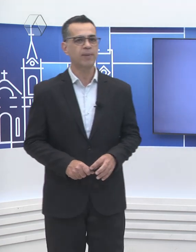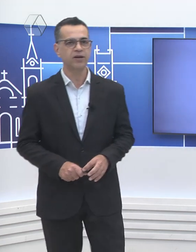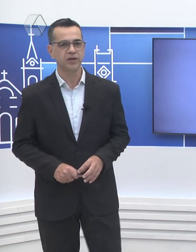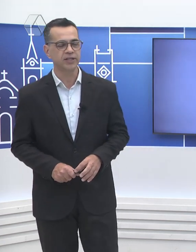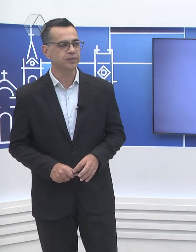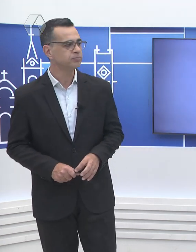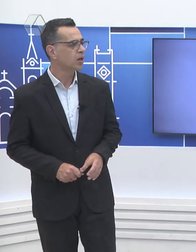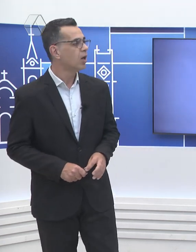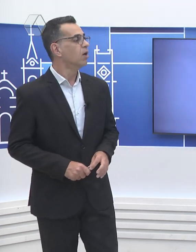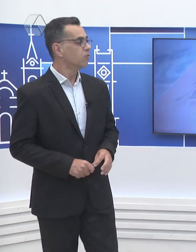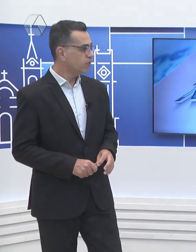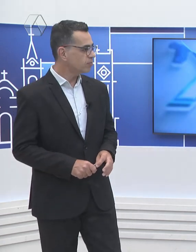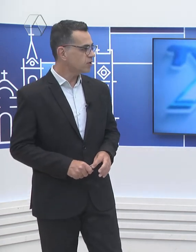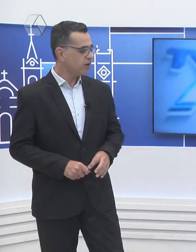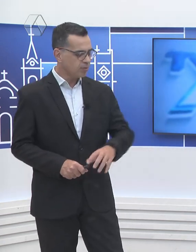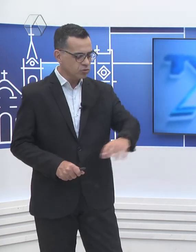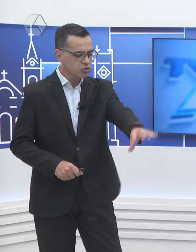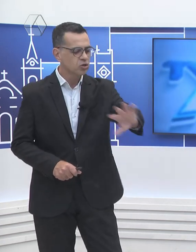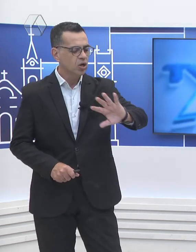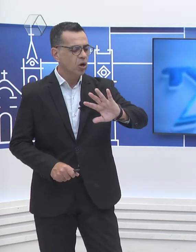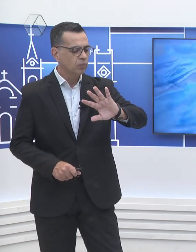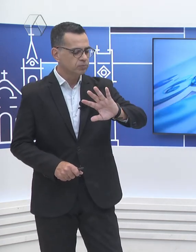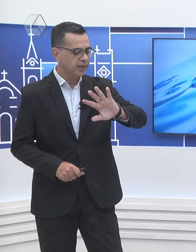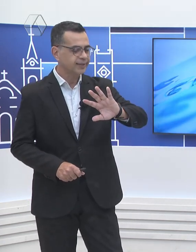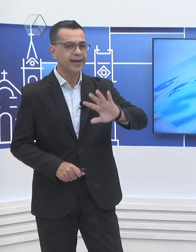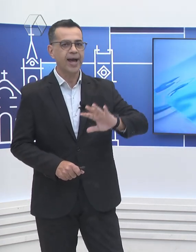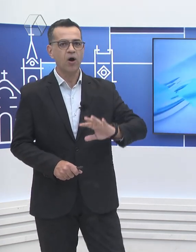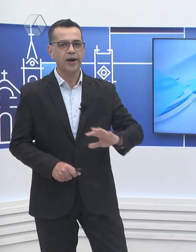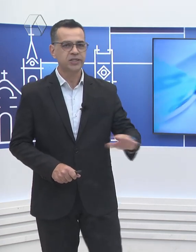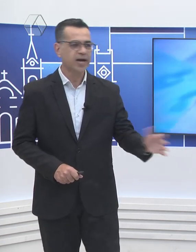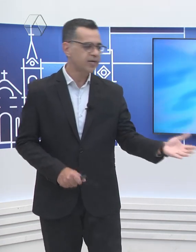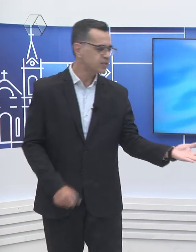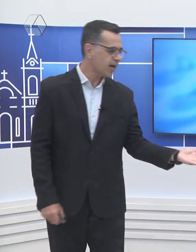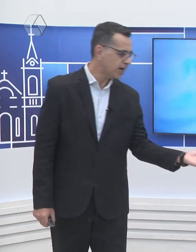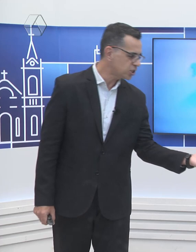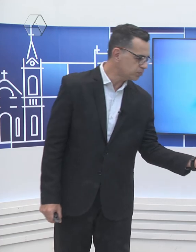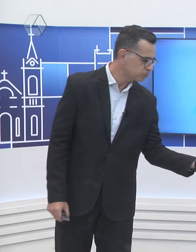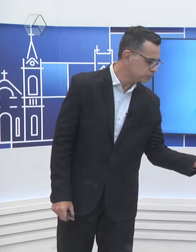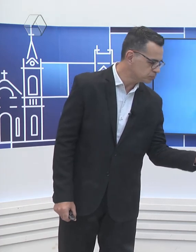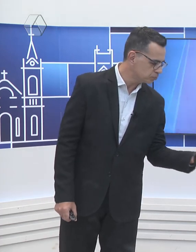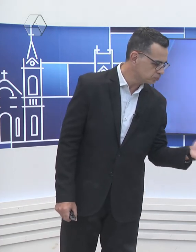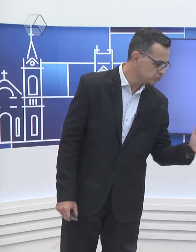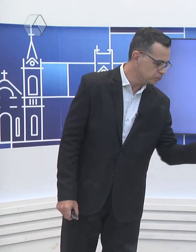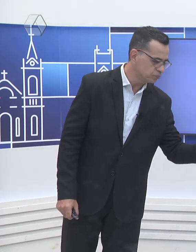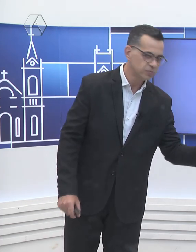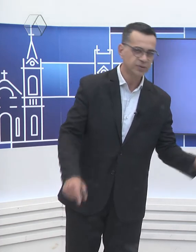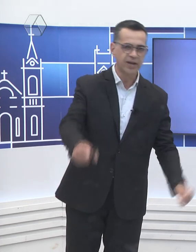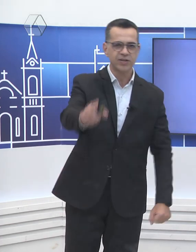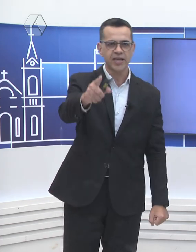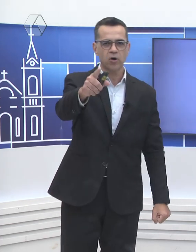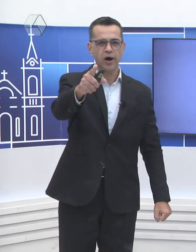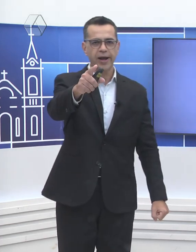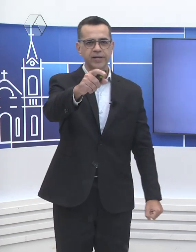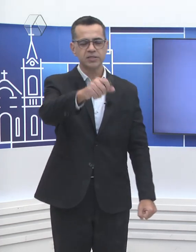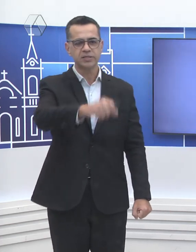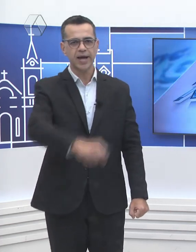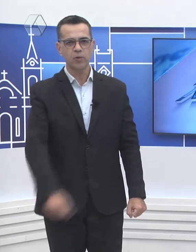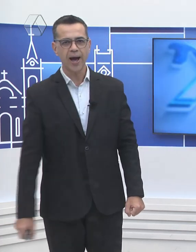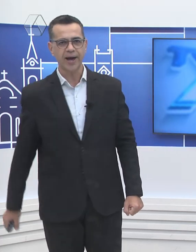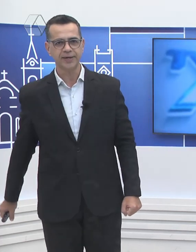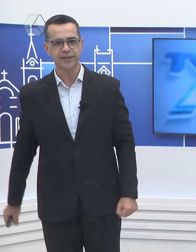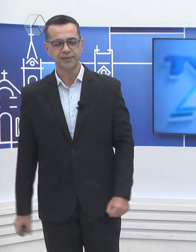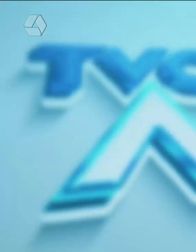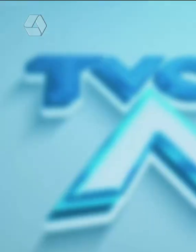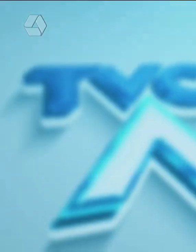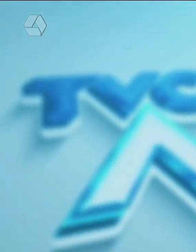dona Mari Verdão? Certo. Vamos que vamos? Vamos. Já tá na hora, já. Start. Play. TVC Agora está no